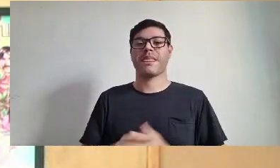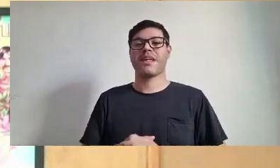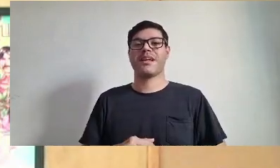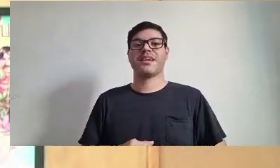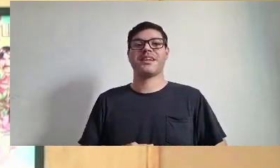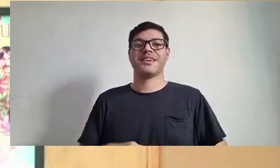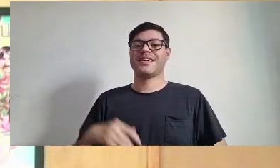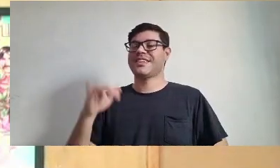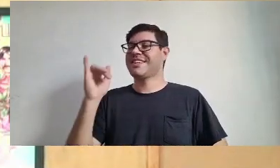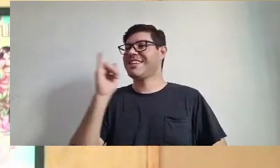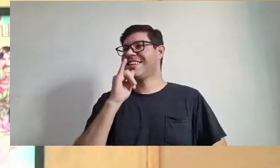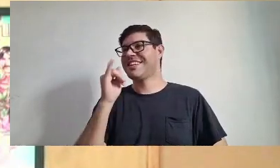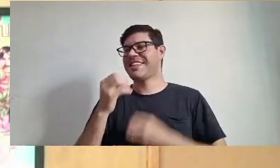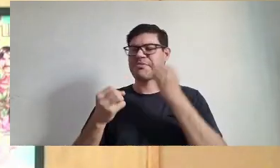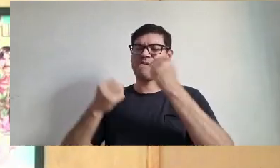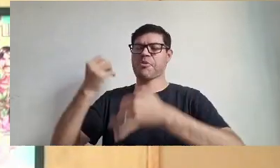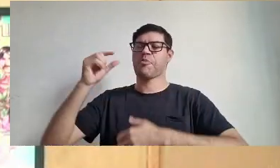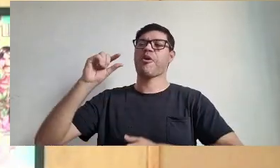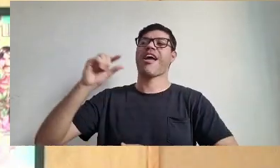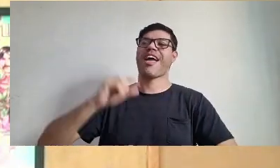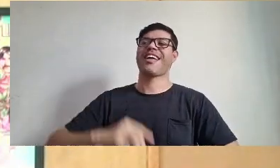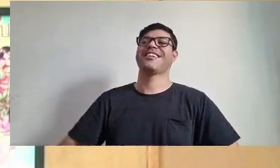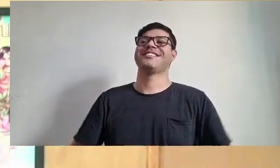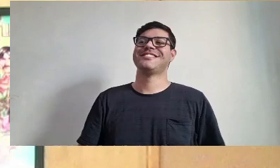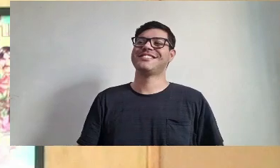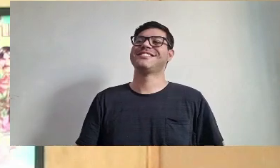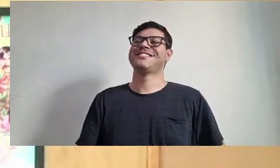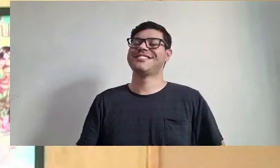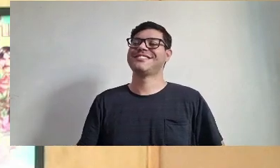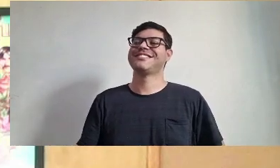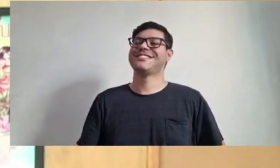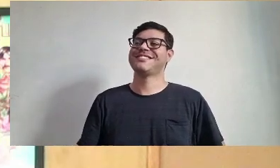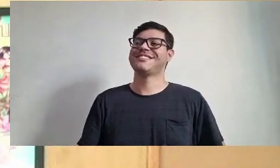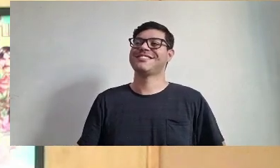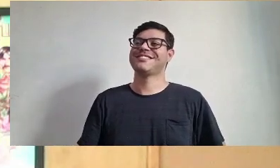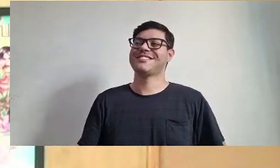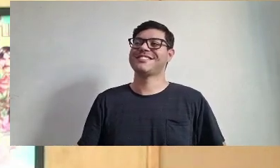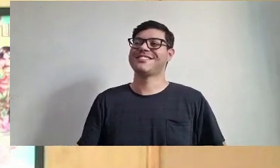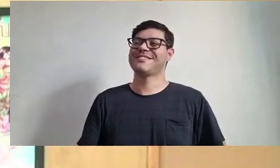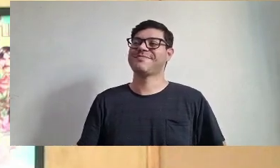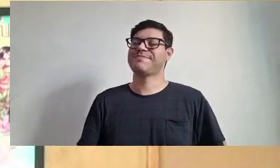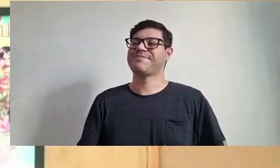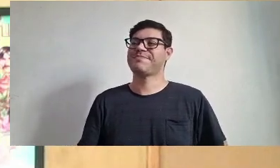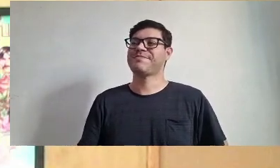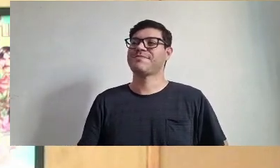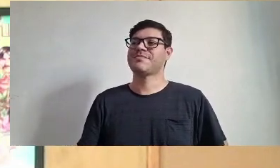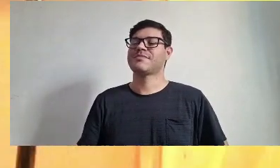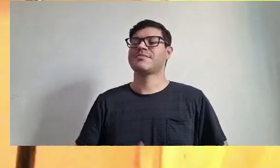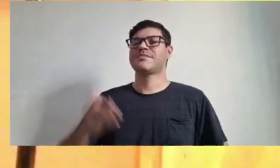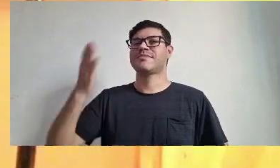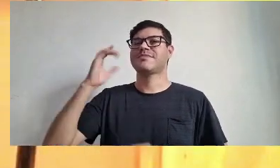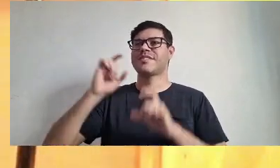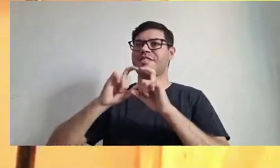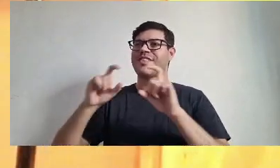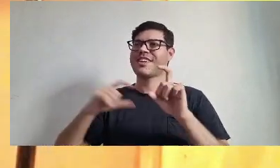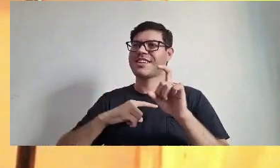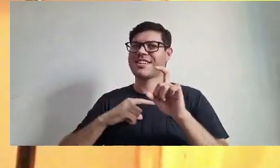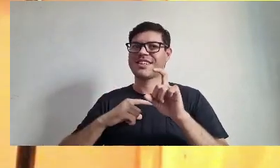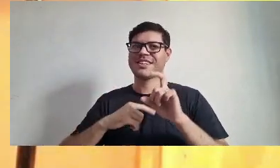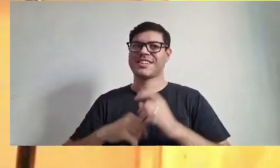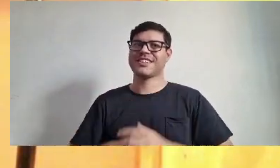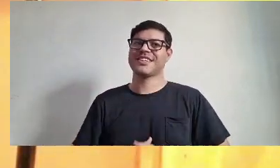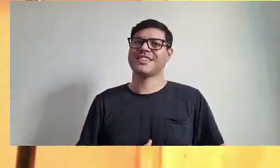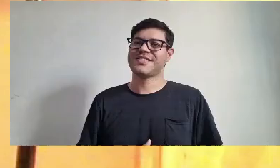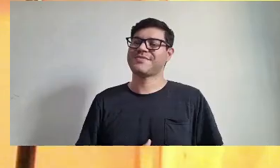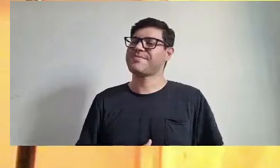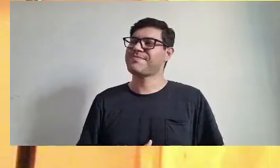hein? Sì. Sì, caro. Como é que era? Tinha um ditado que falava assim: lavorare niente, mangiare